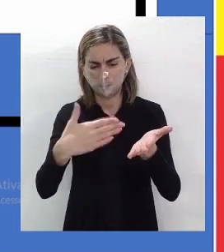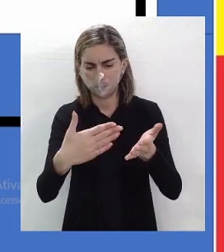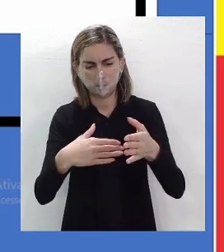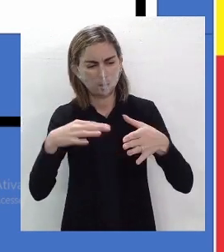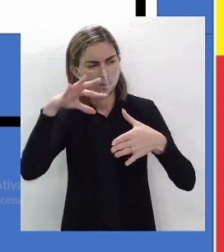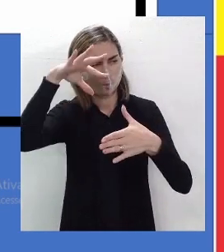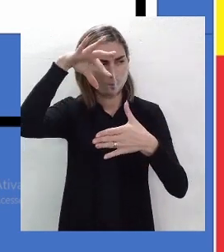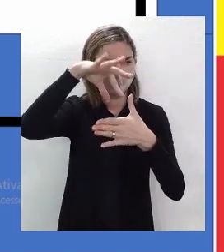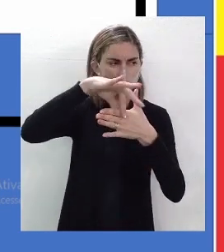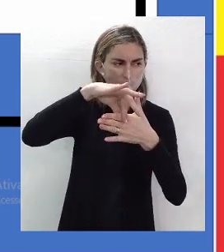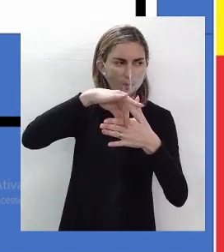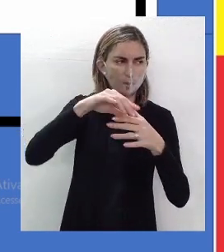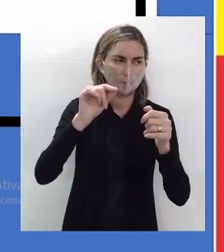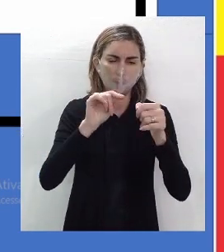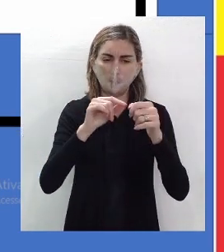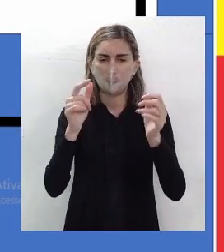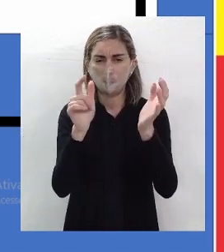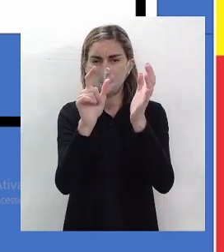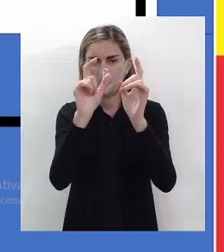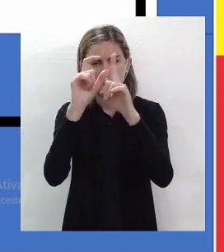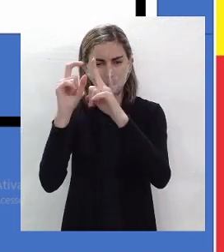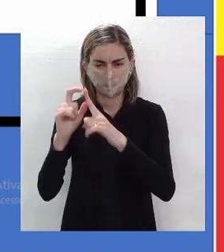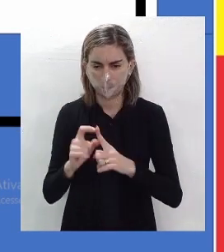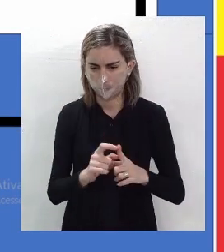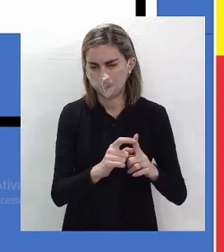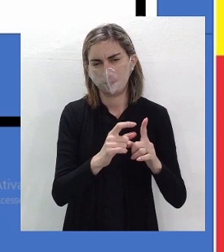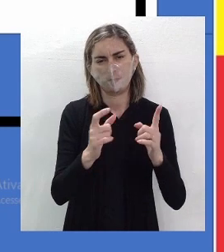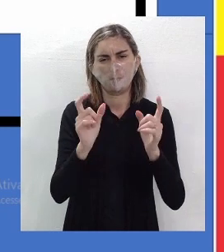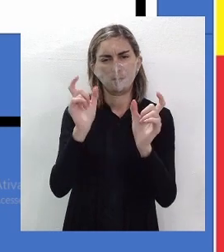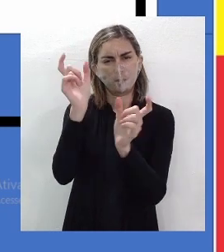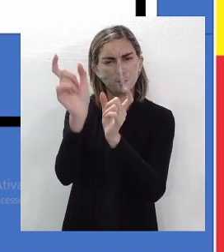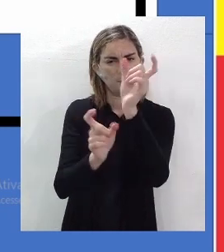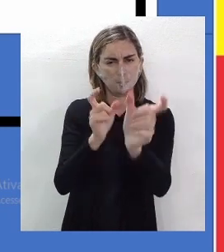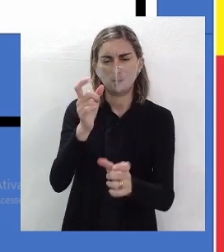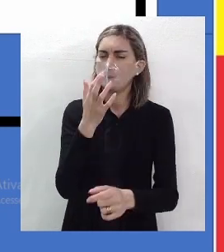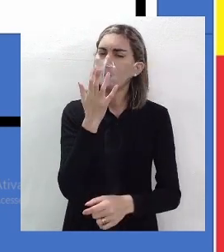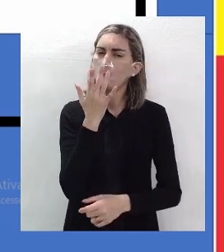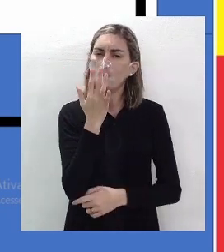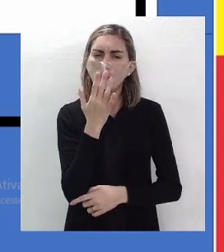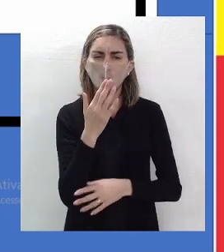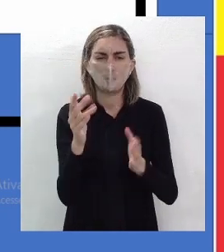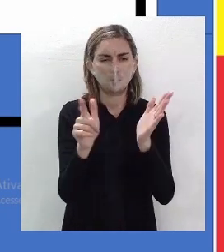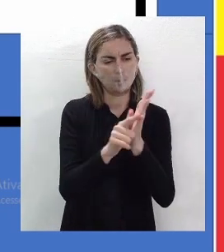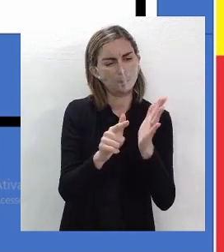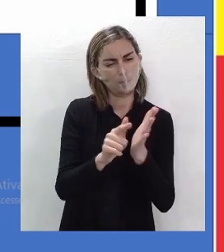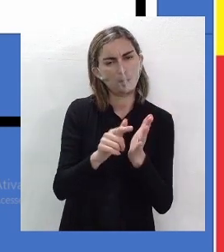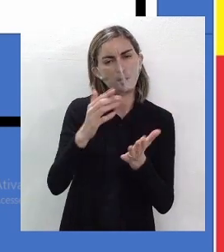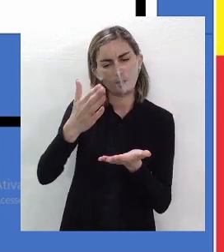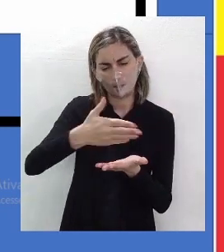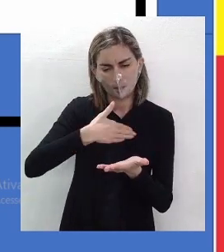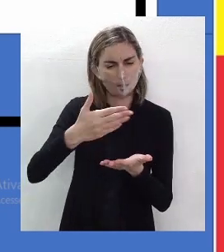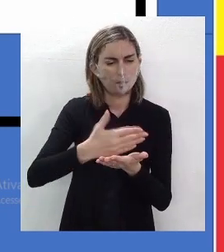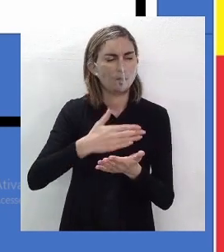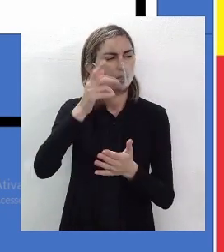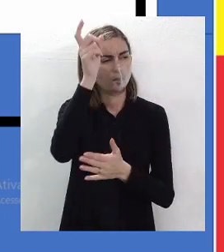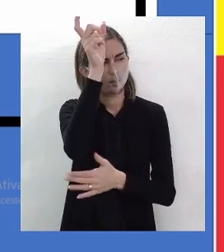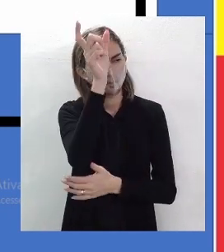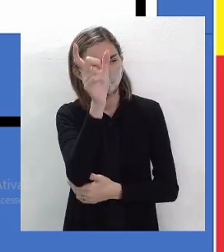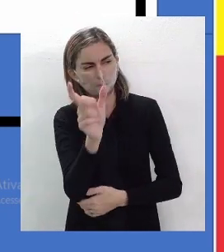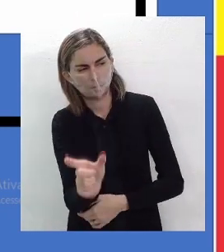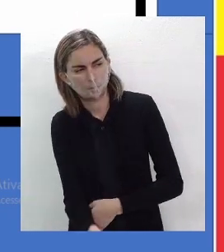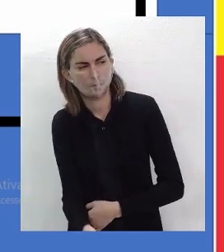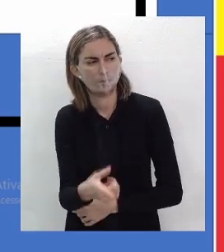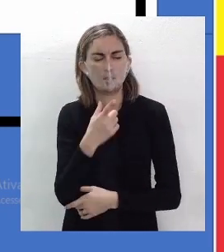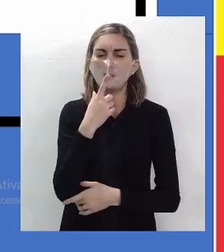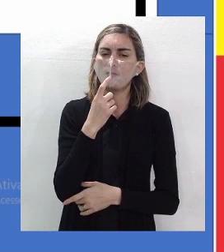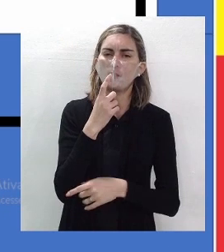são formadas pelas palavras. E as cores, não é? A folha do caderno, você tem aí essa linha vermelha, que é